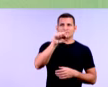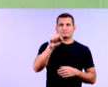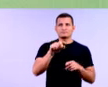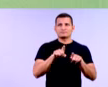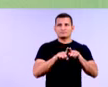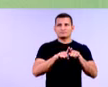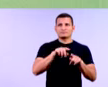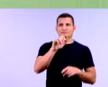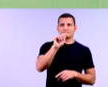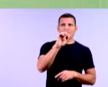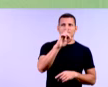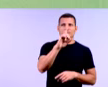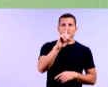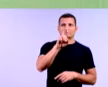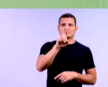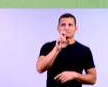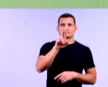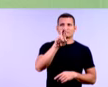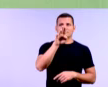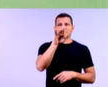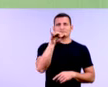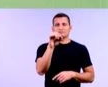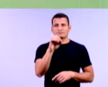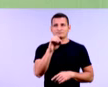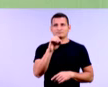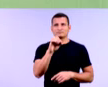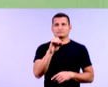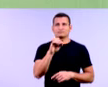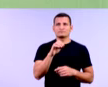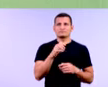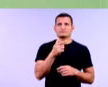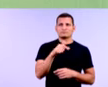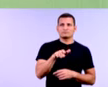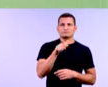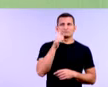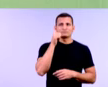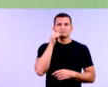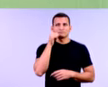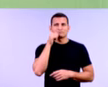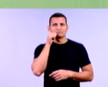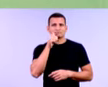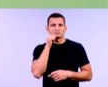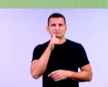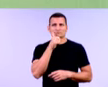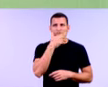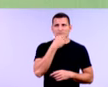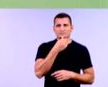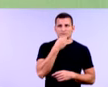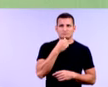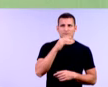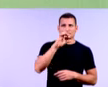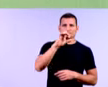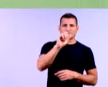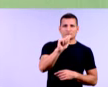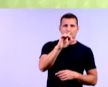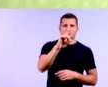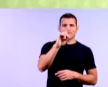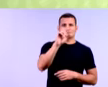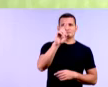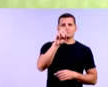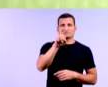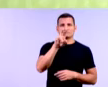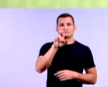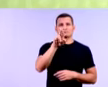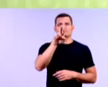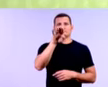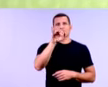advérbio. Então, o advérbio na nossa língua não tem nem masculino nem feminino. O advérbio na nossa língua, ele não